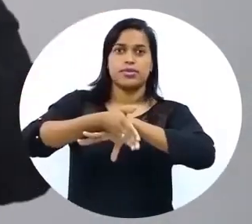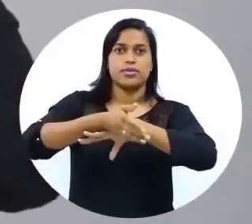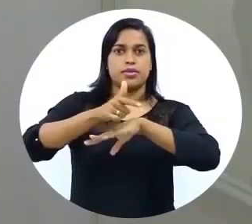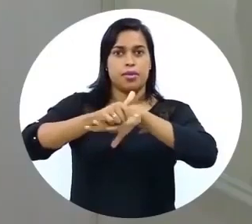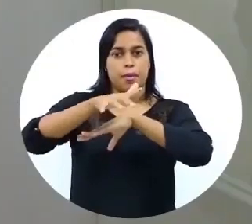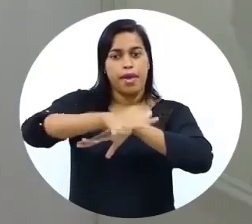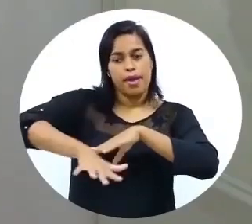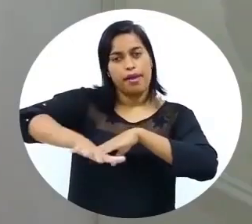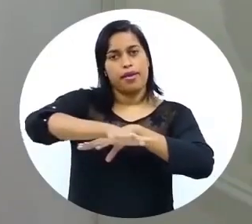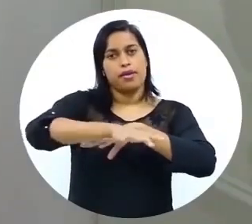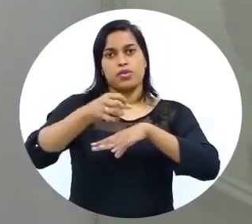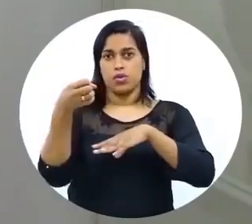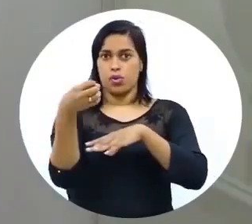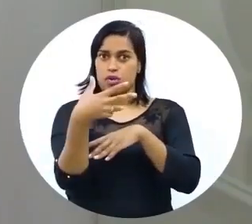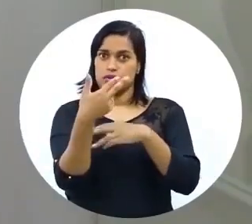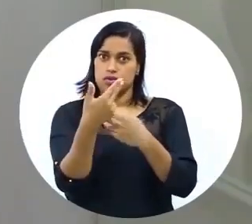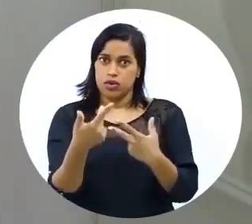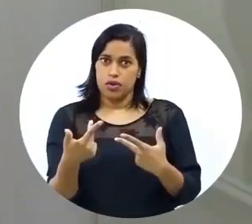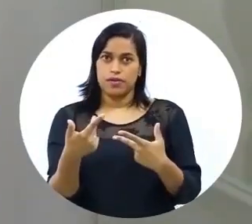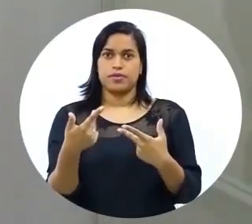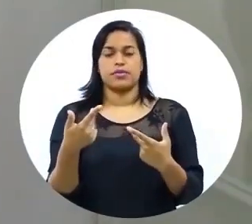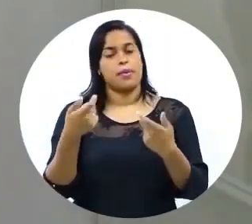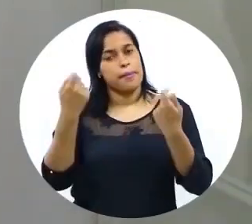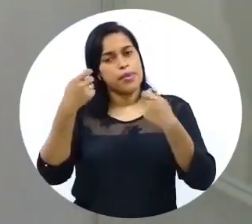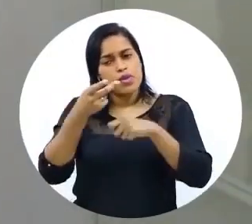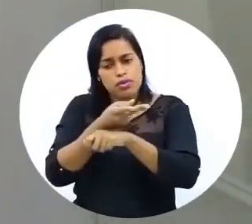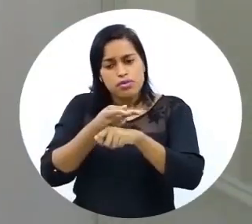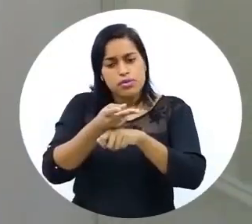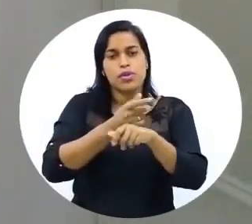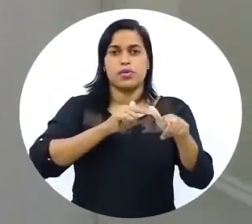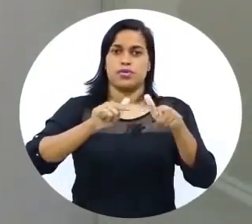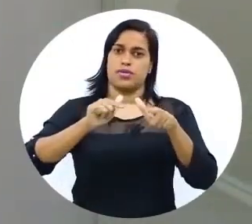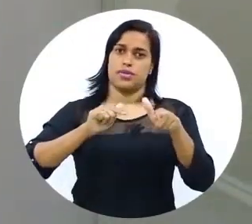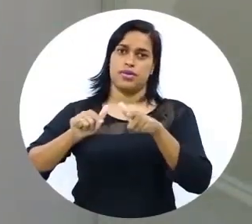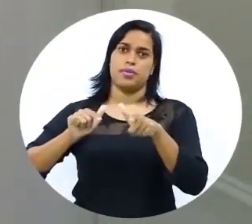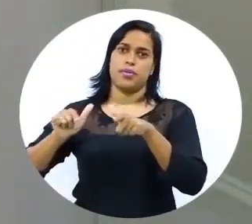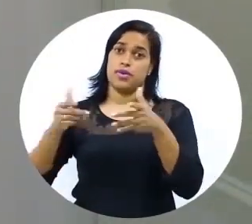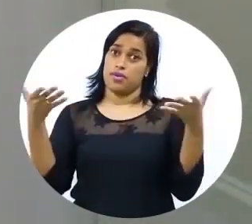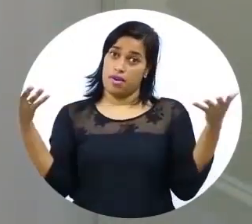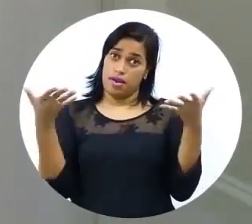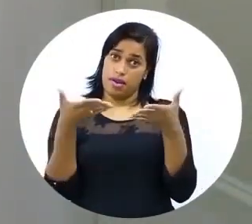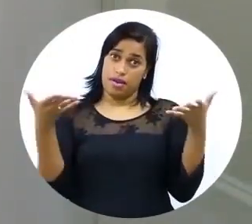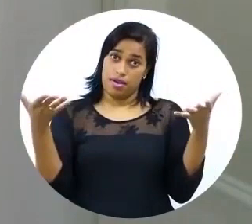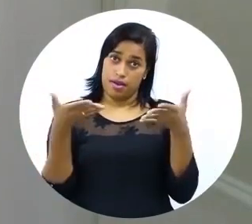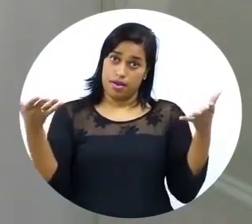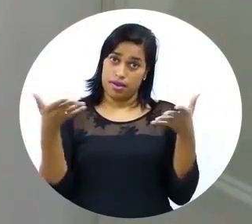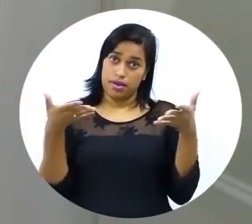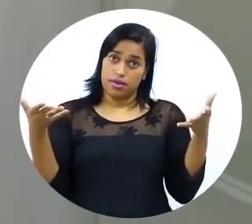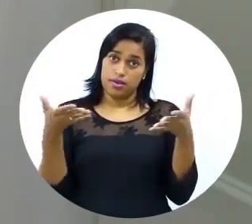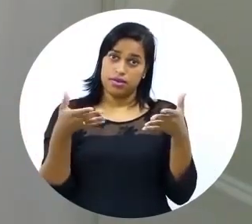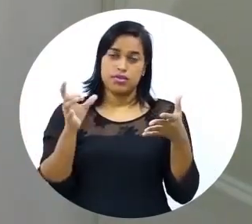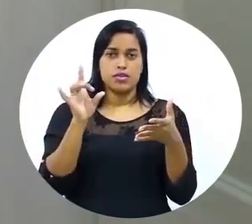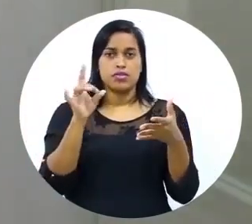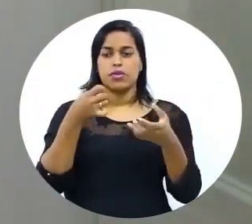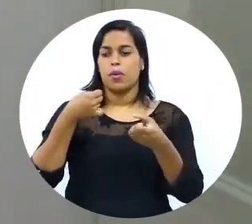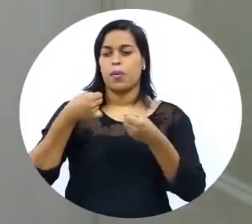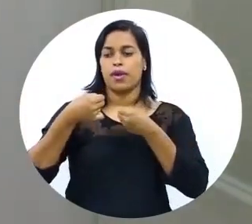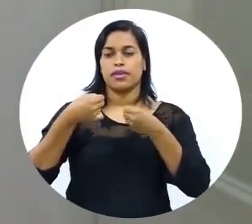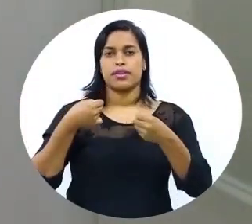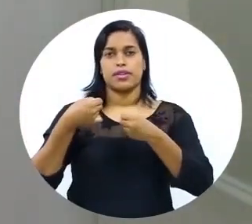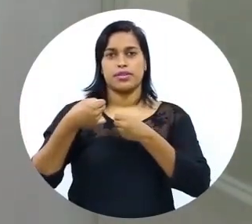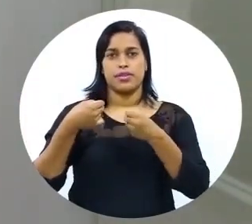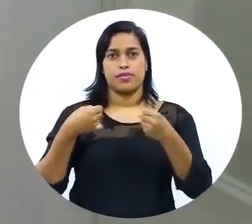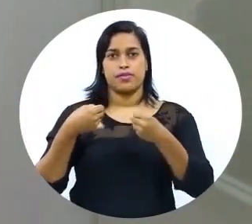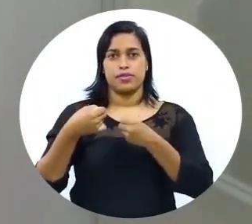quer coisas novas, busca a trabalhabilidade. Só que agora a gente vai fazer uma pequena entrevista